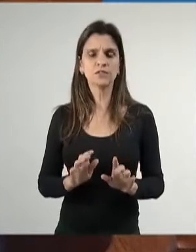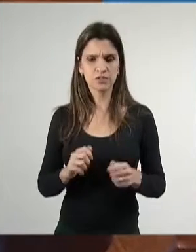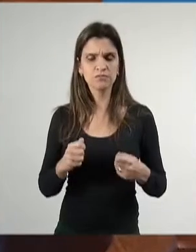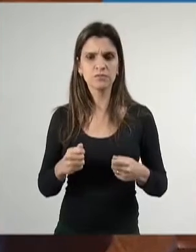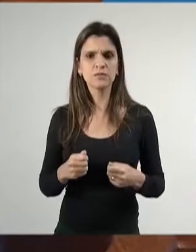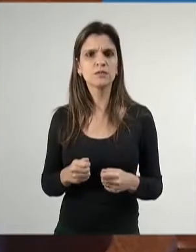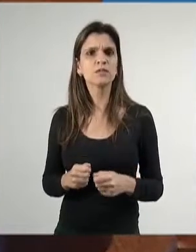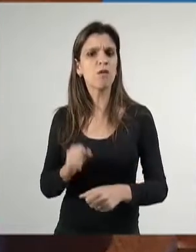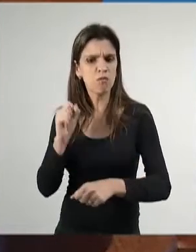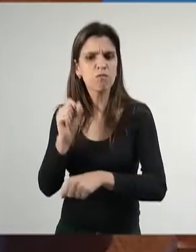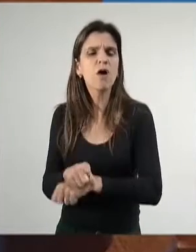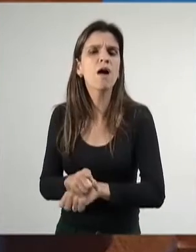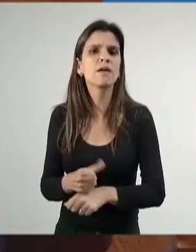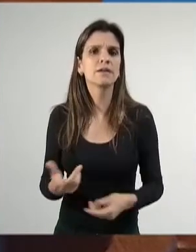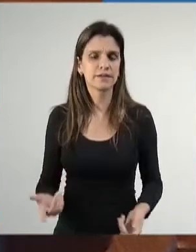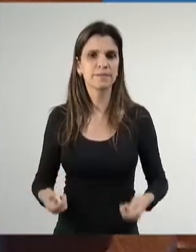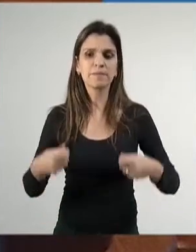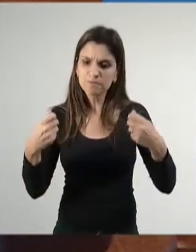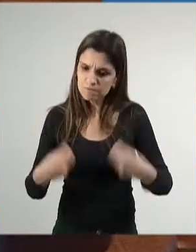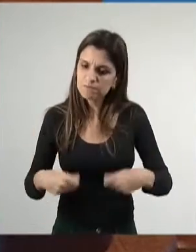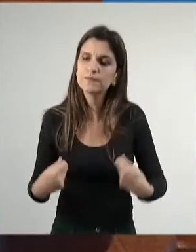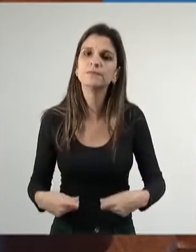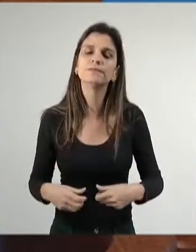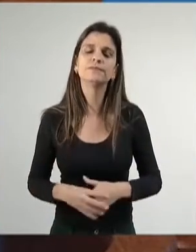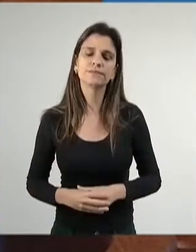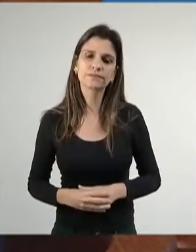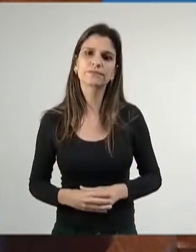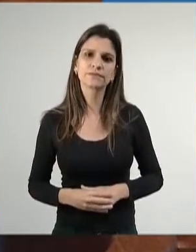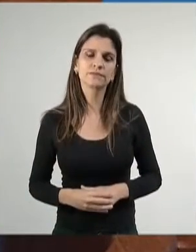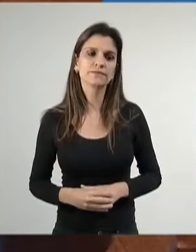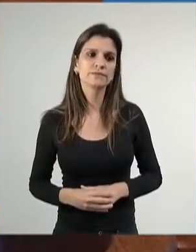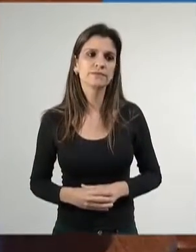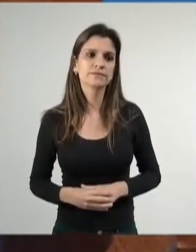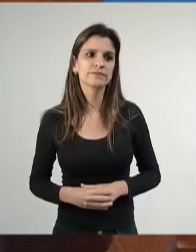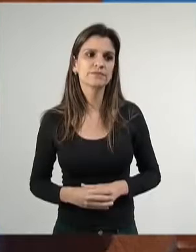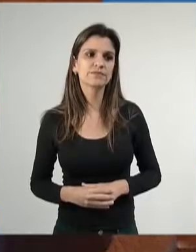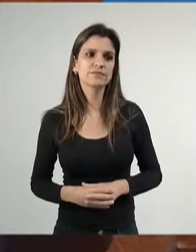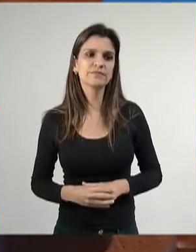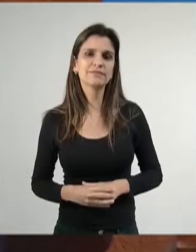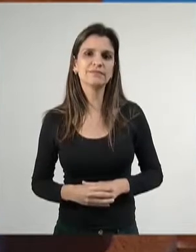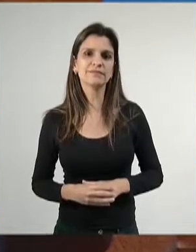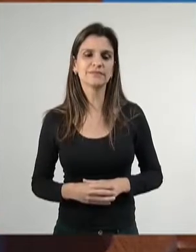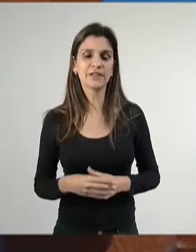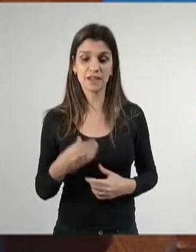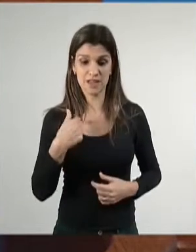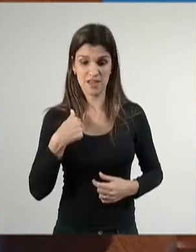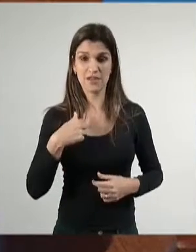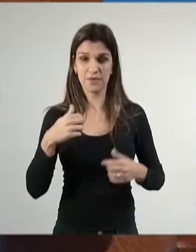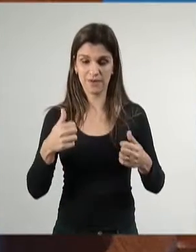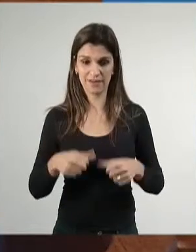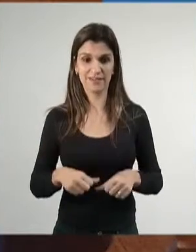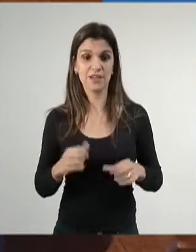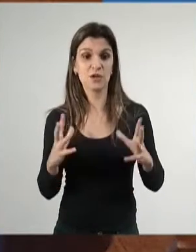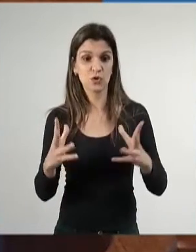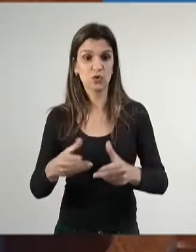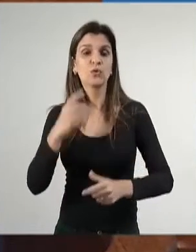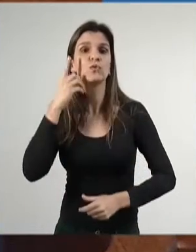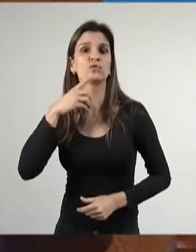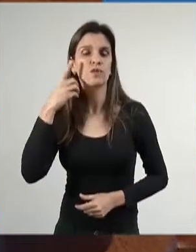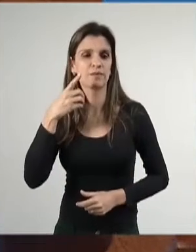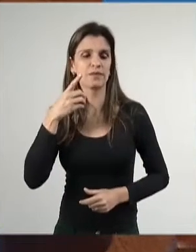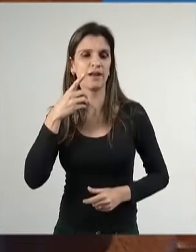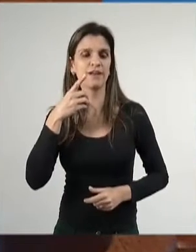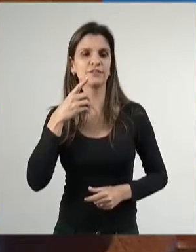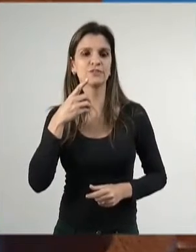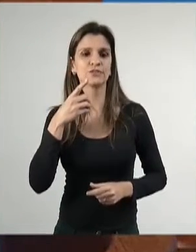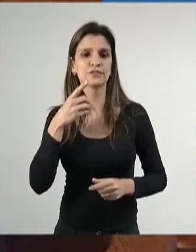para cima. Essa é a nossa missão aqui. Nós viemos aqui pelos votos das pessoas, do povo.